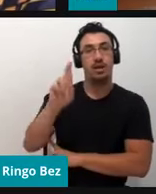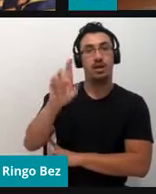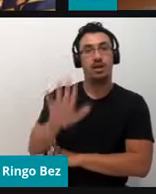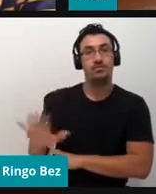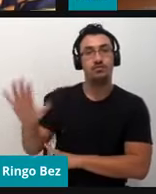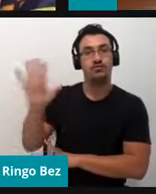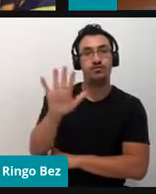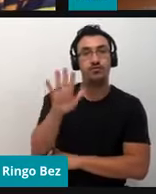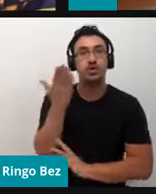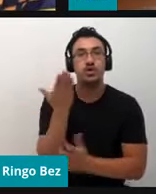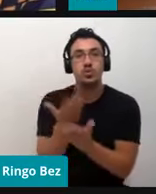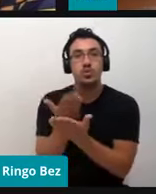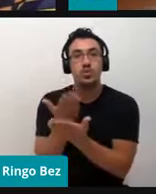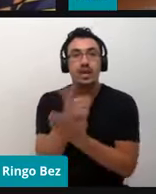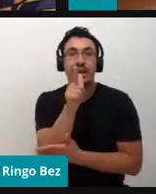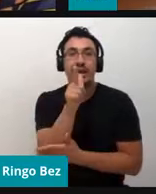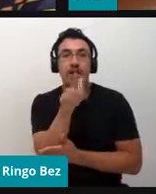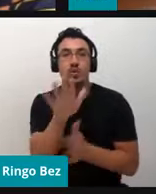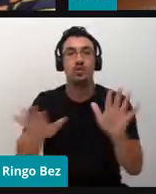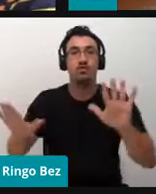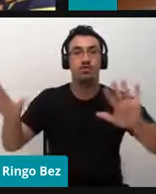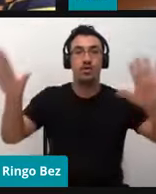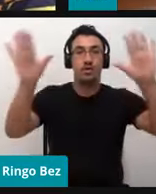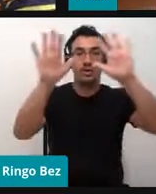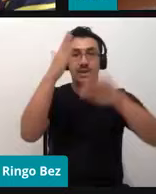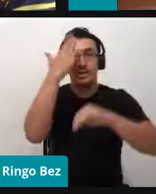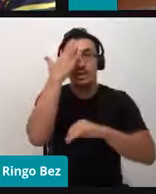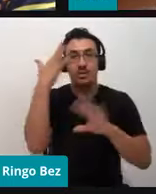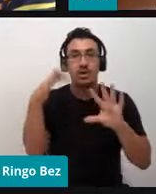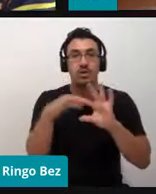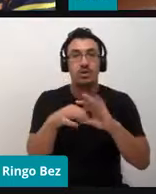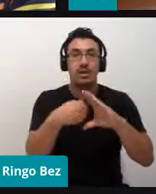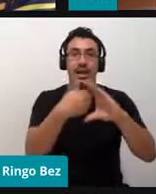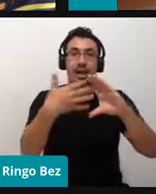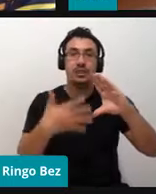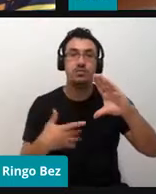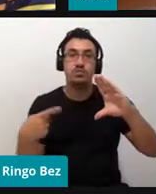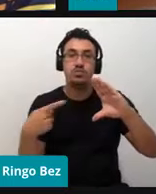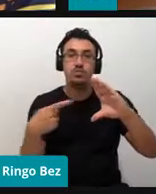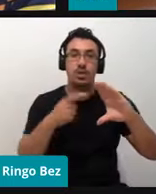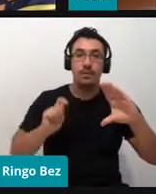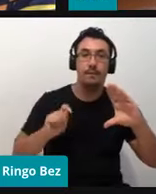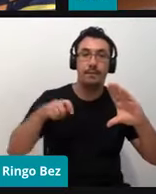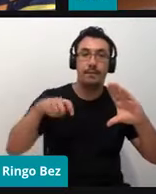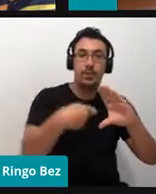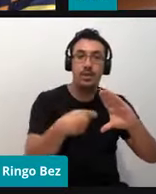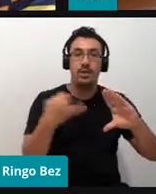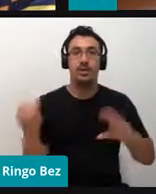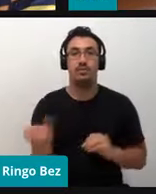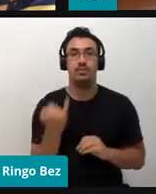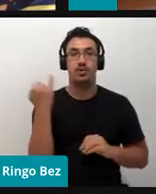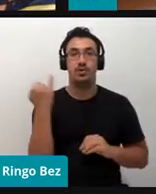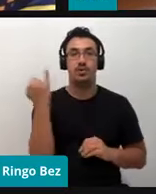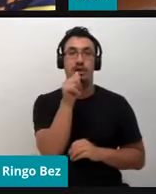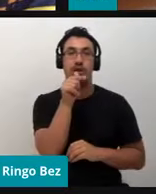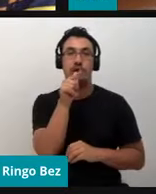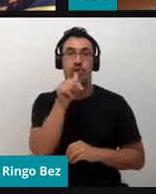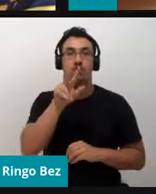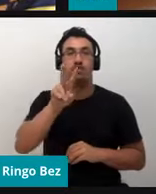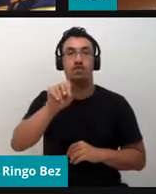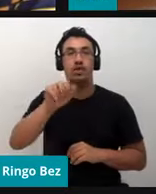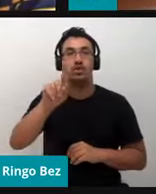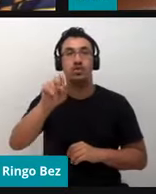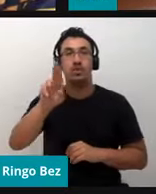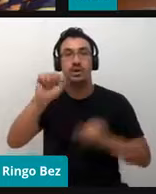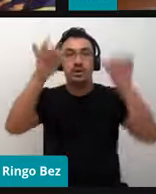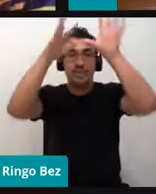rios voadores, e ele já tem caracterizado a importância dos rios voadores para abastecer a Mata Atlântica.